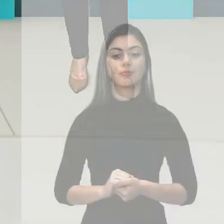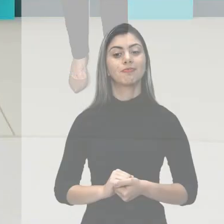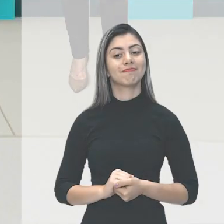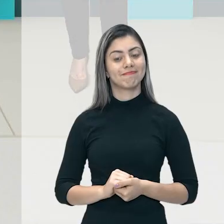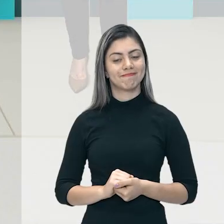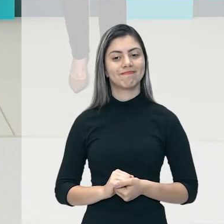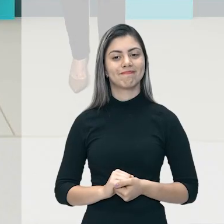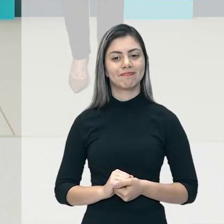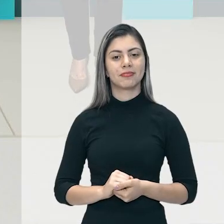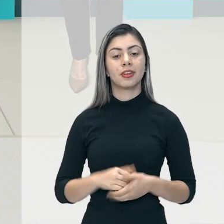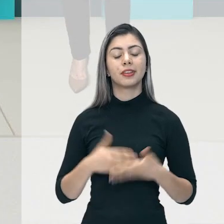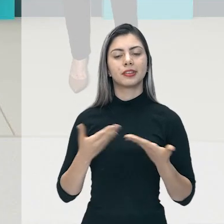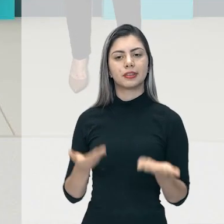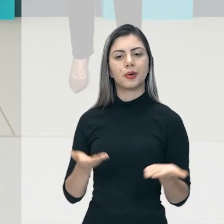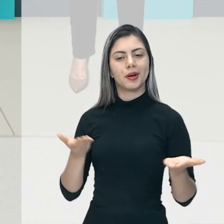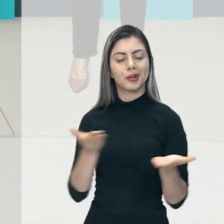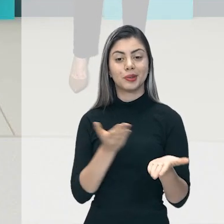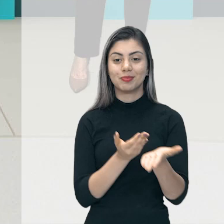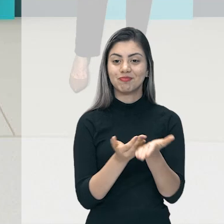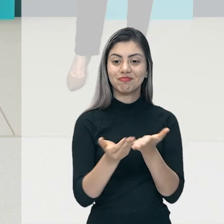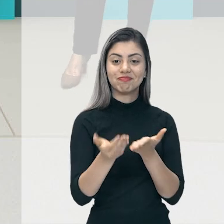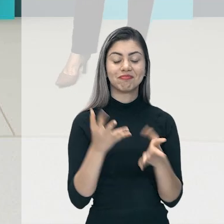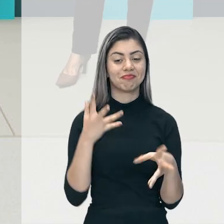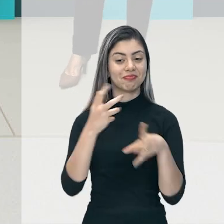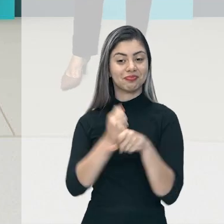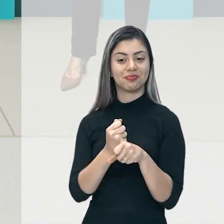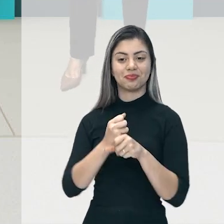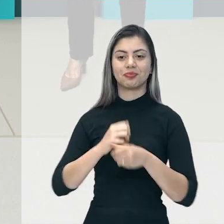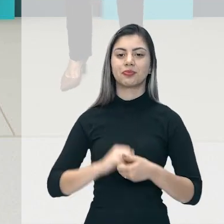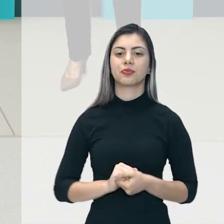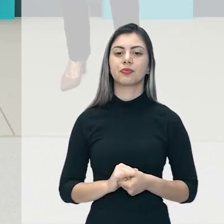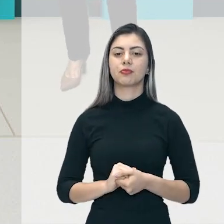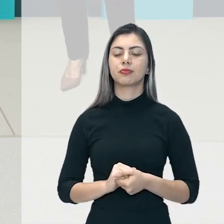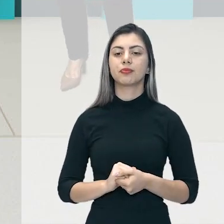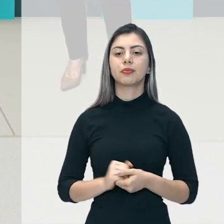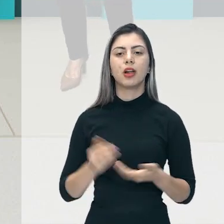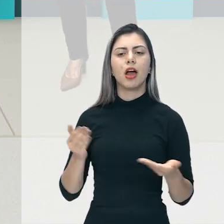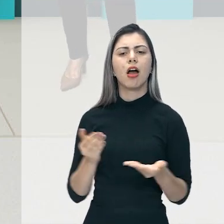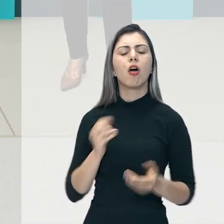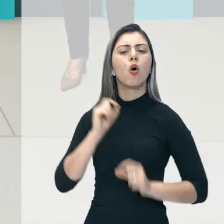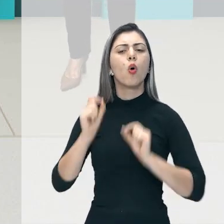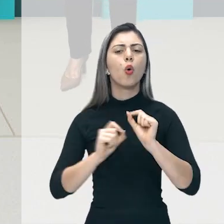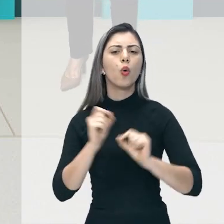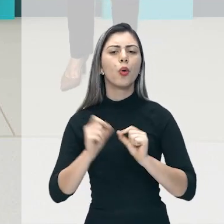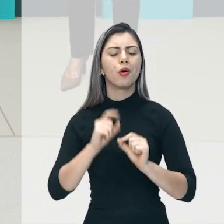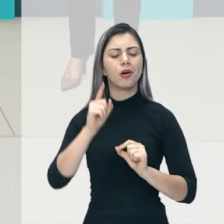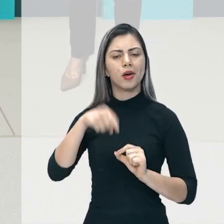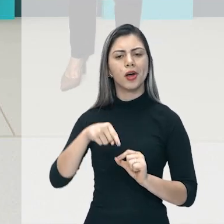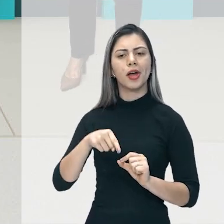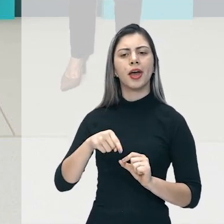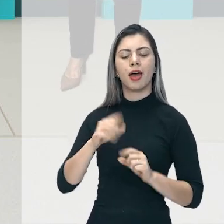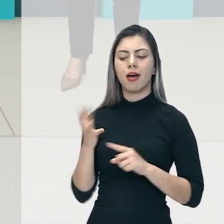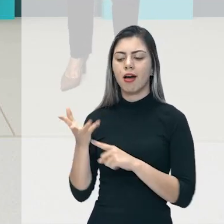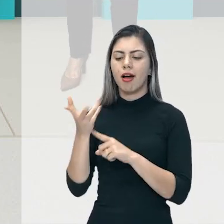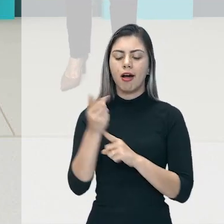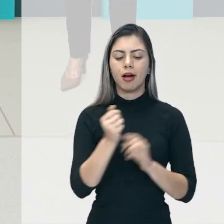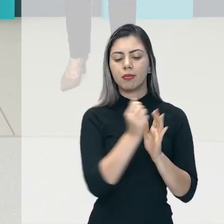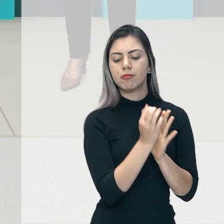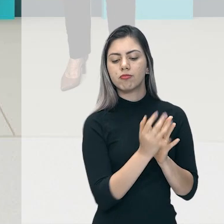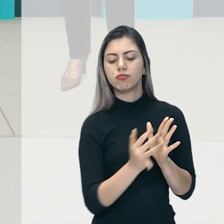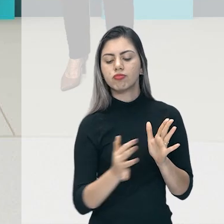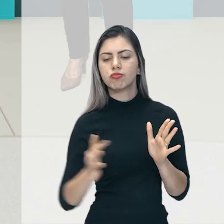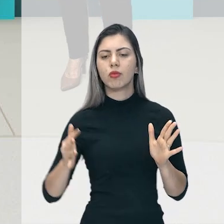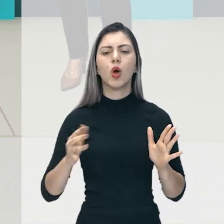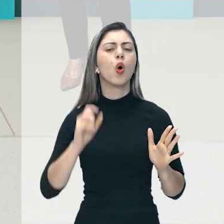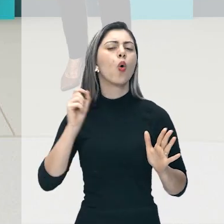Muito bem, então vamos para a nossa revisão. Aqui nós vamos falar justamente sobre essa trajetória da arte que envolve a